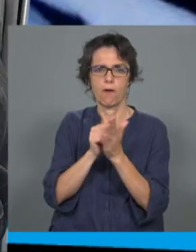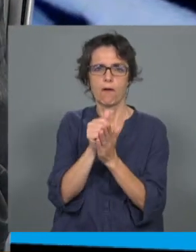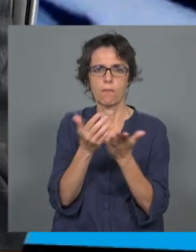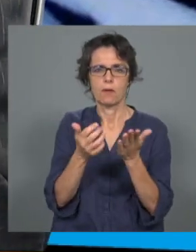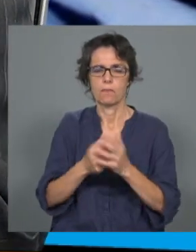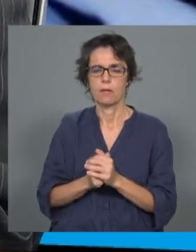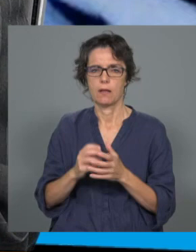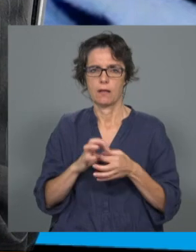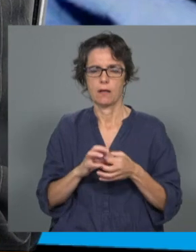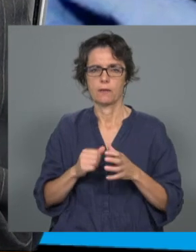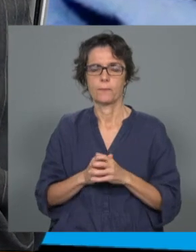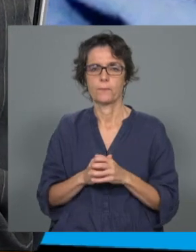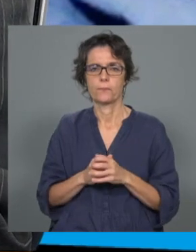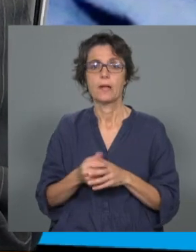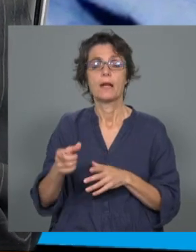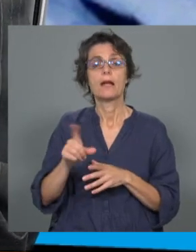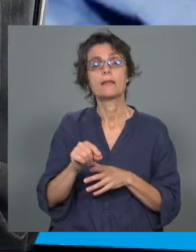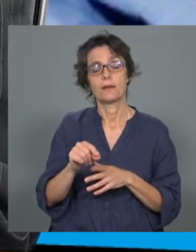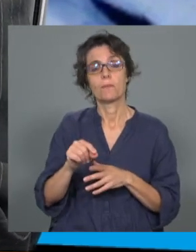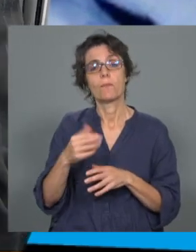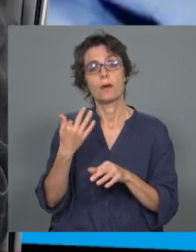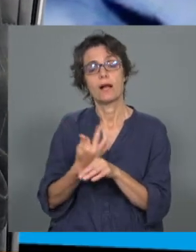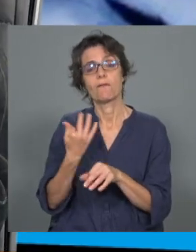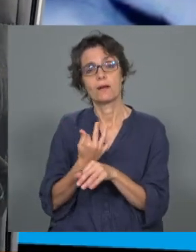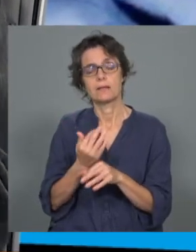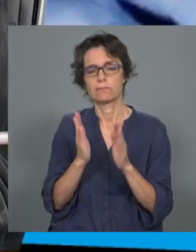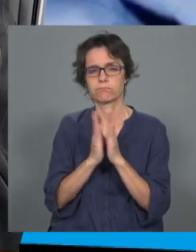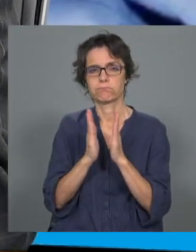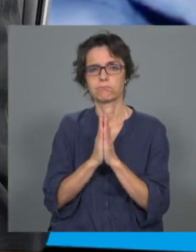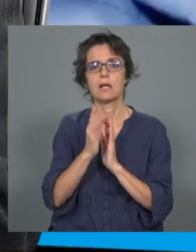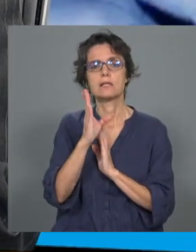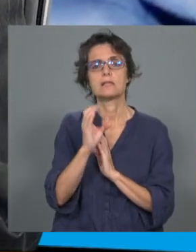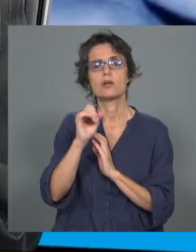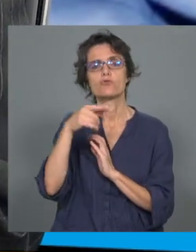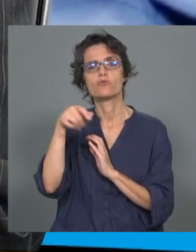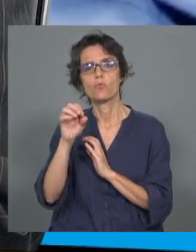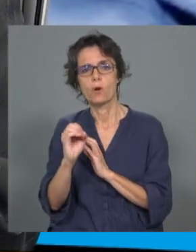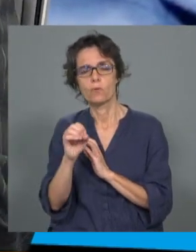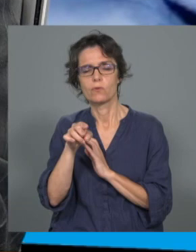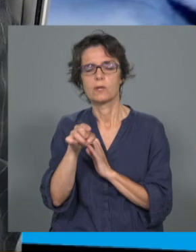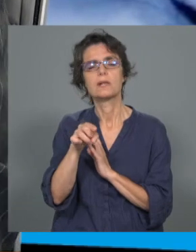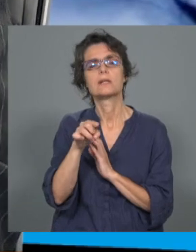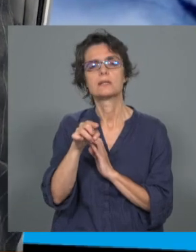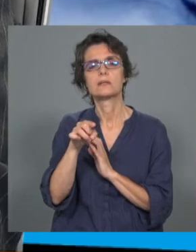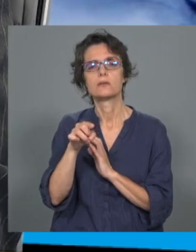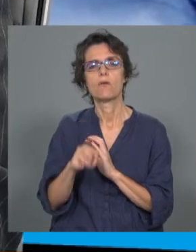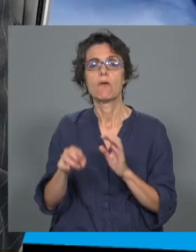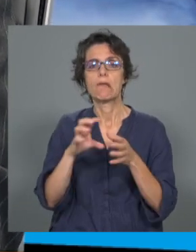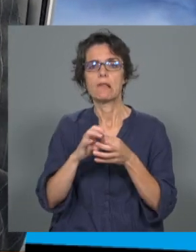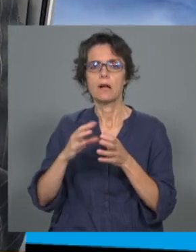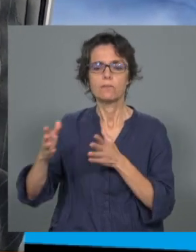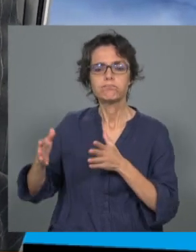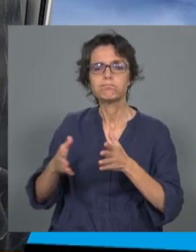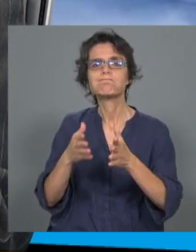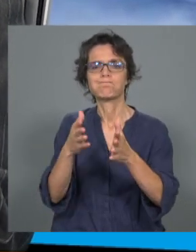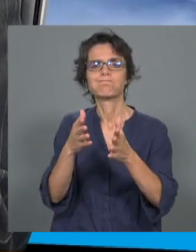festa do nosso querido São João, o ermita das origens, que está no percurso e abre a